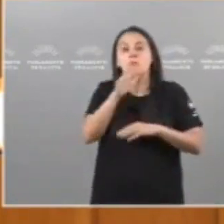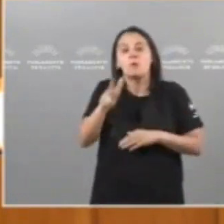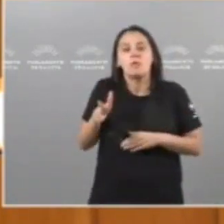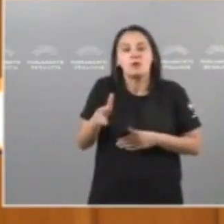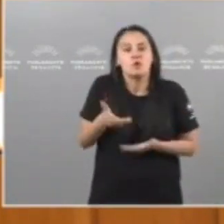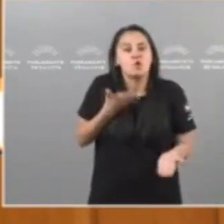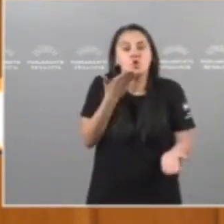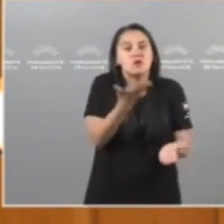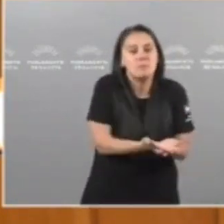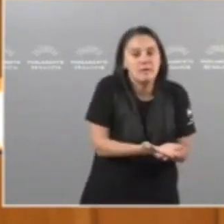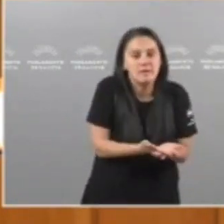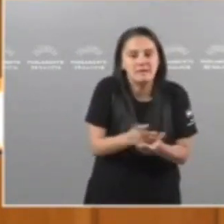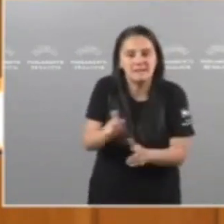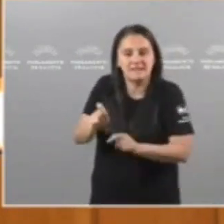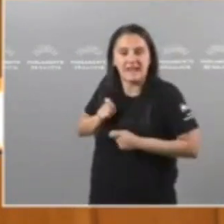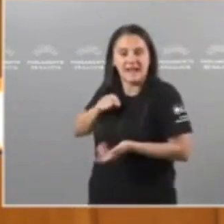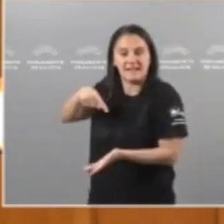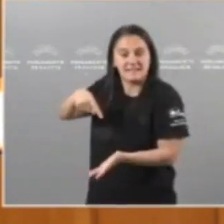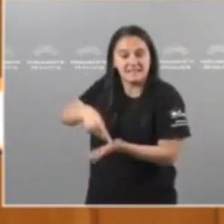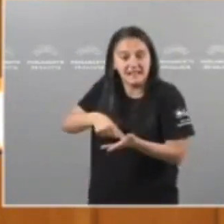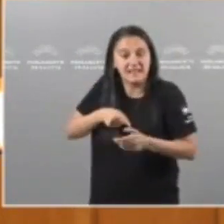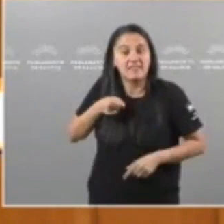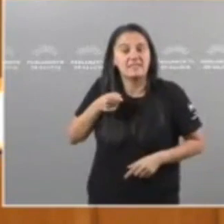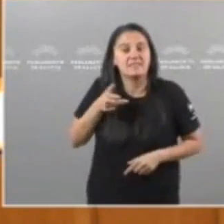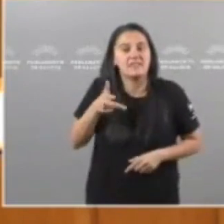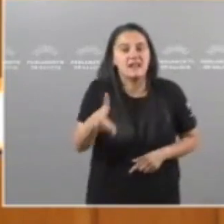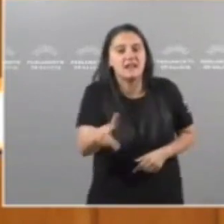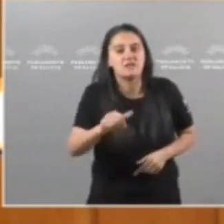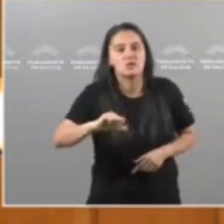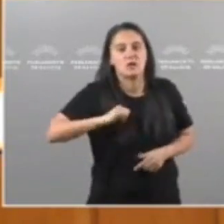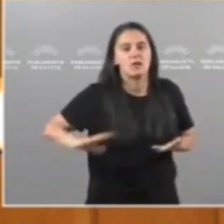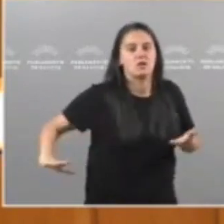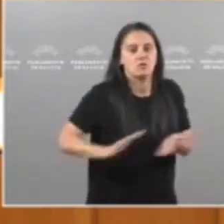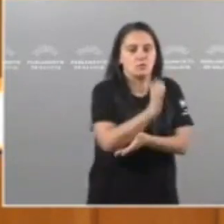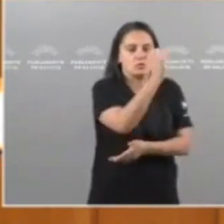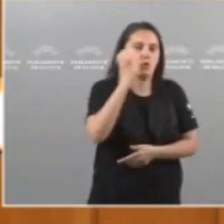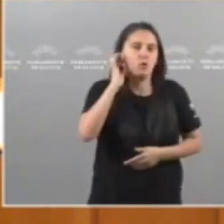piden, os dereitos se exixen, e o dereito a sanidade é un dereito de todos e todas as